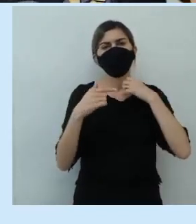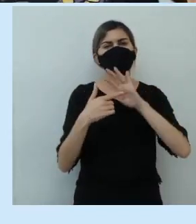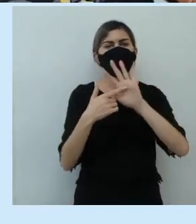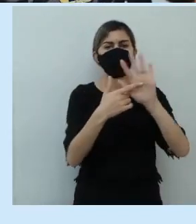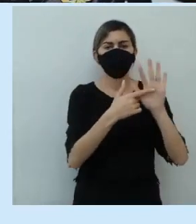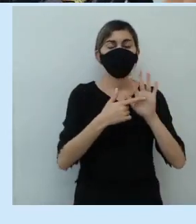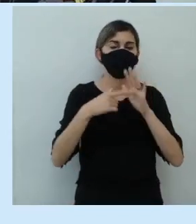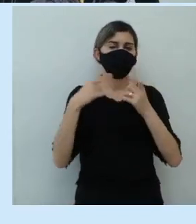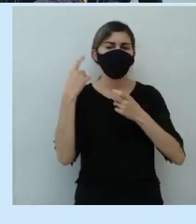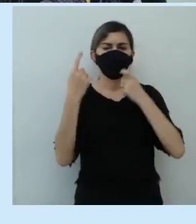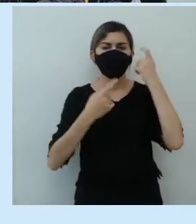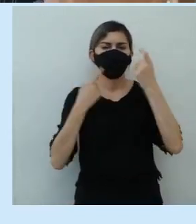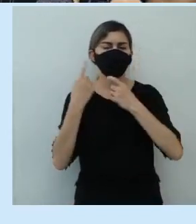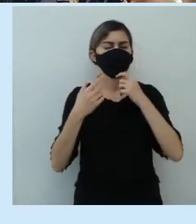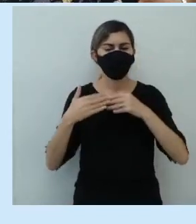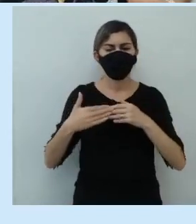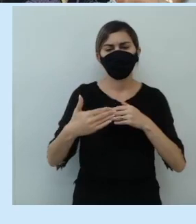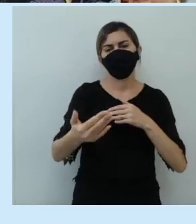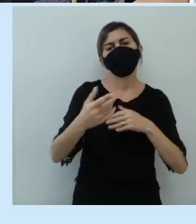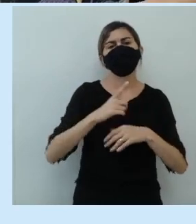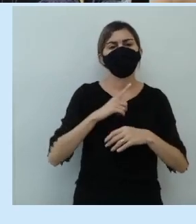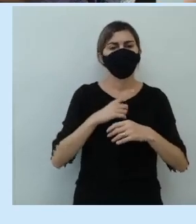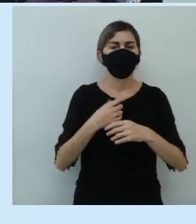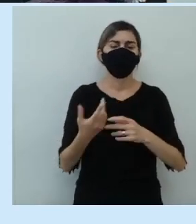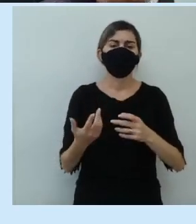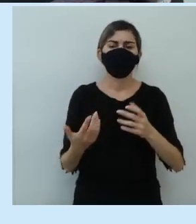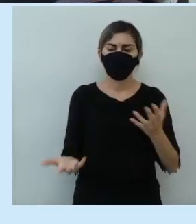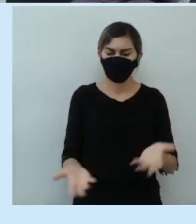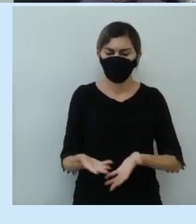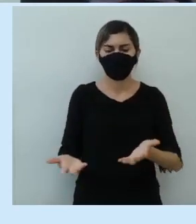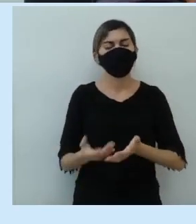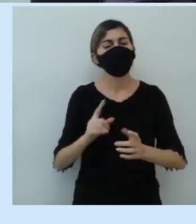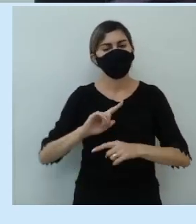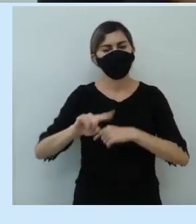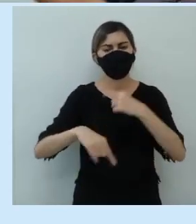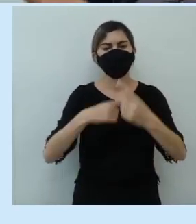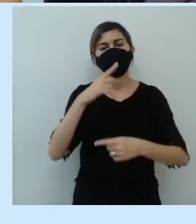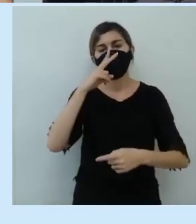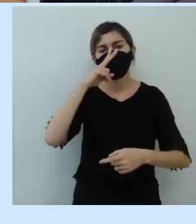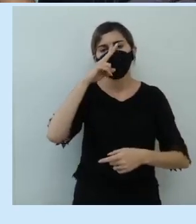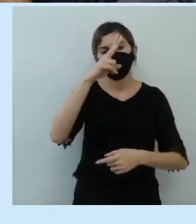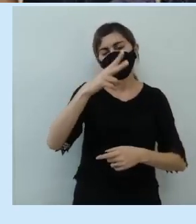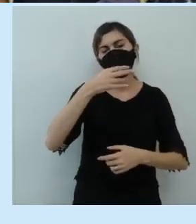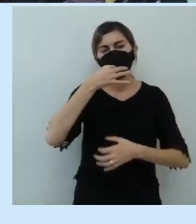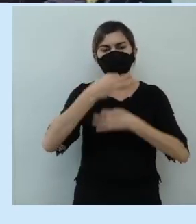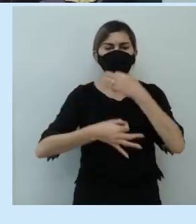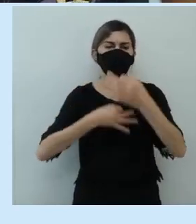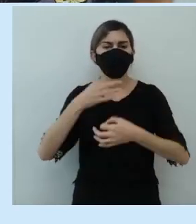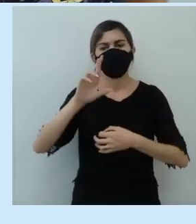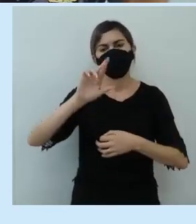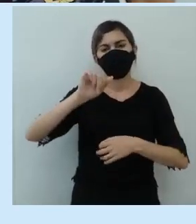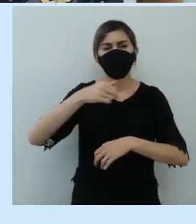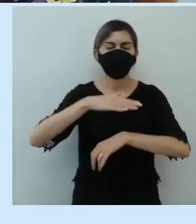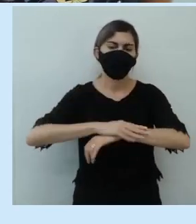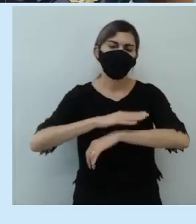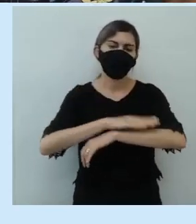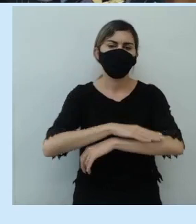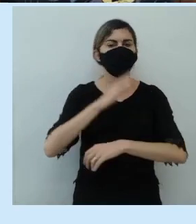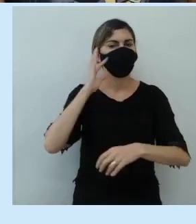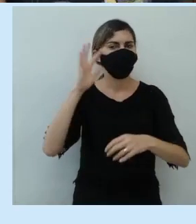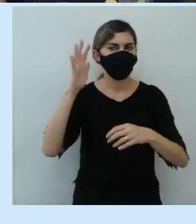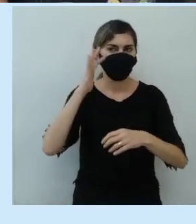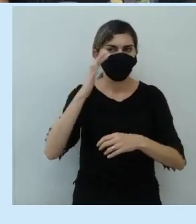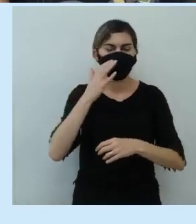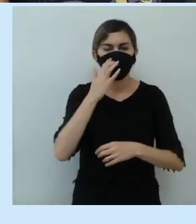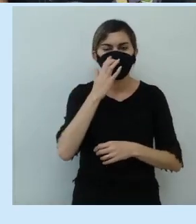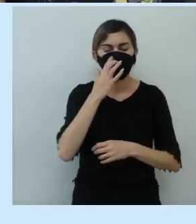grande preocupação que passa a existir a partir de agora, depois desse forte argumento de Dona Rã, da filósofa,